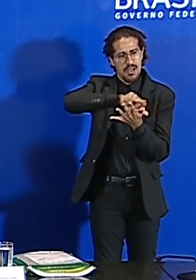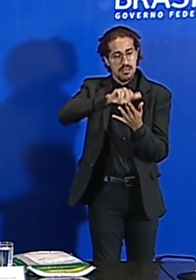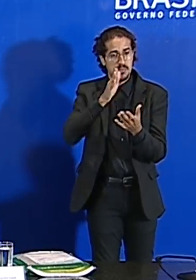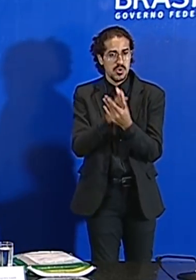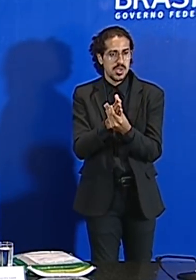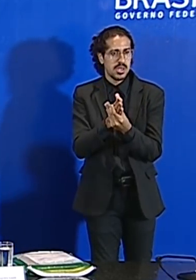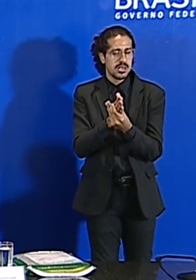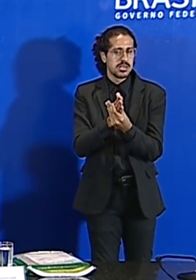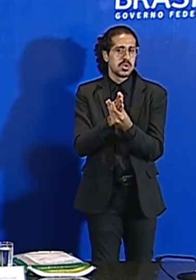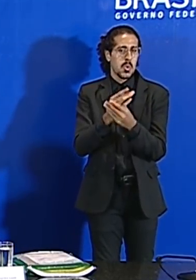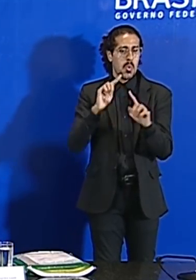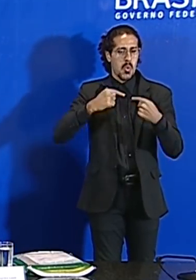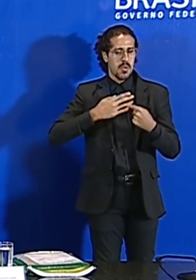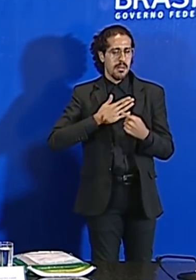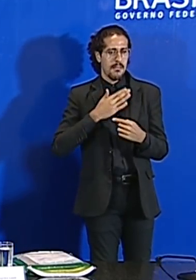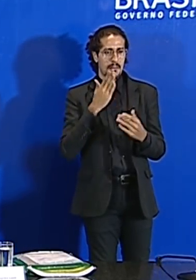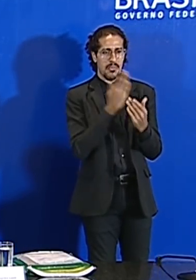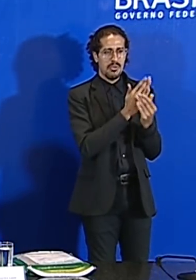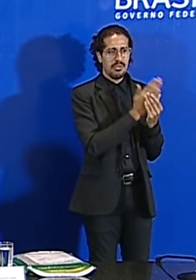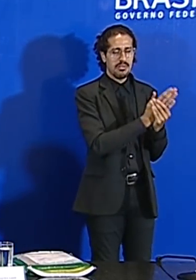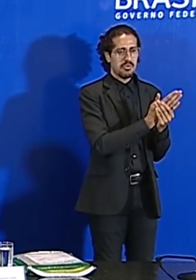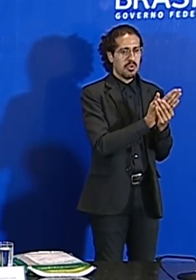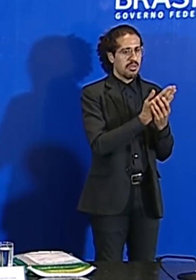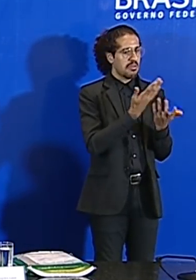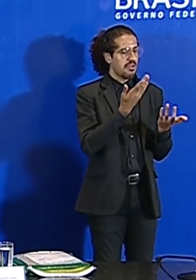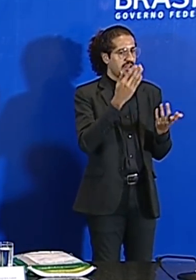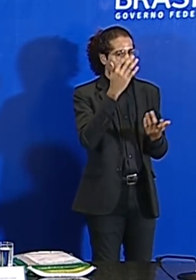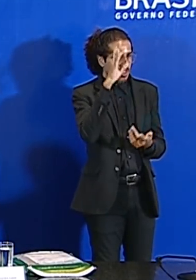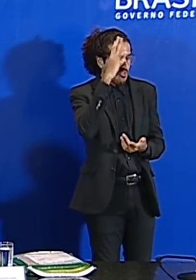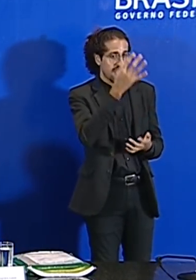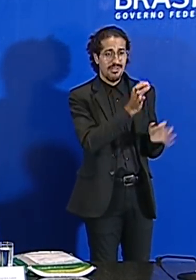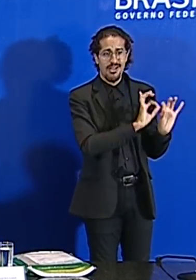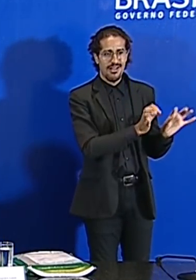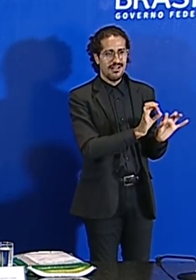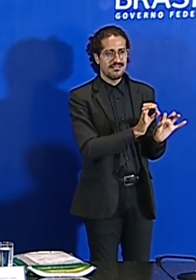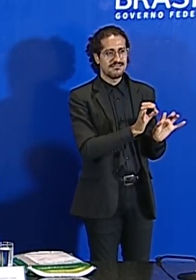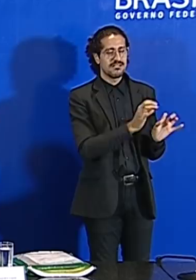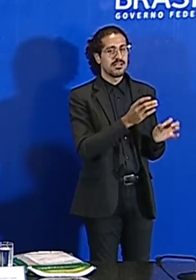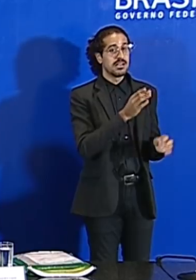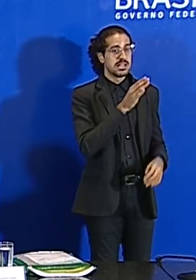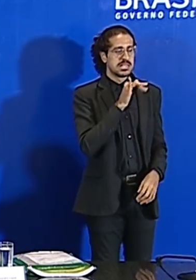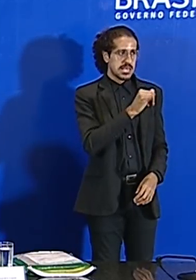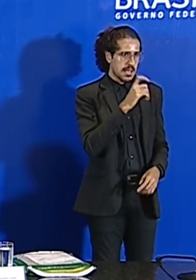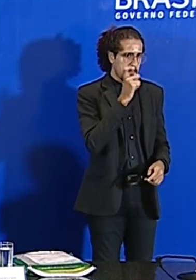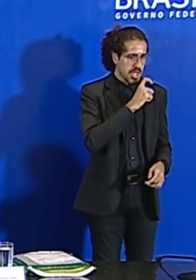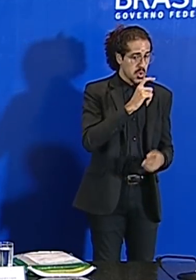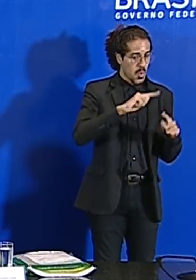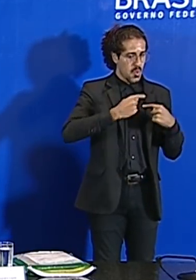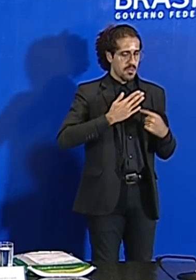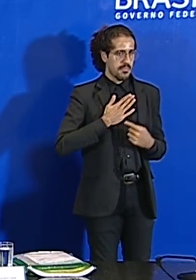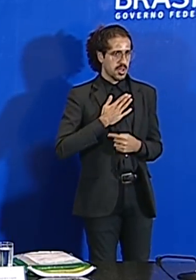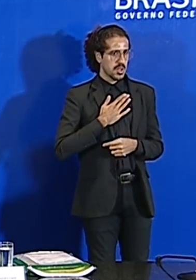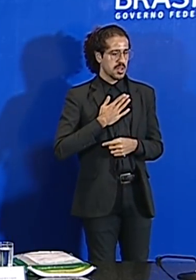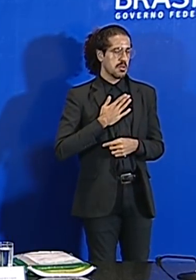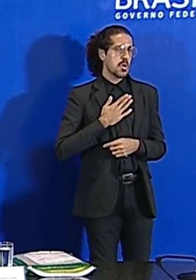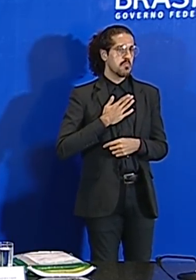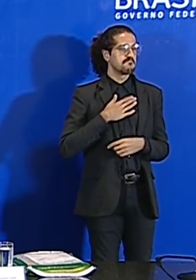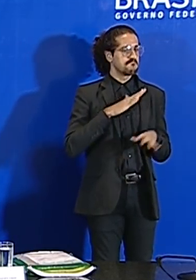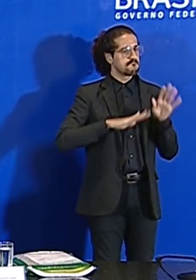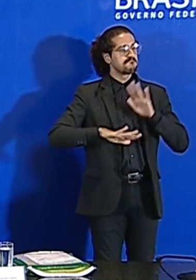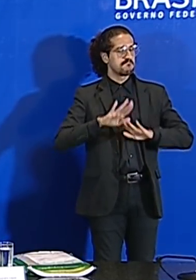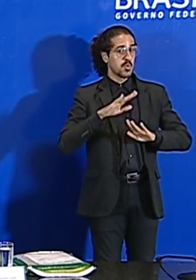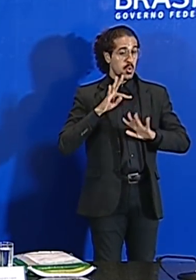os processos caindo. Então, eu sempre tomo muito cuidado para não falar nenhuma mentira. Então, tudo que eu falei aqui está